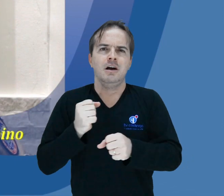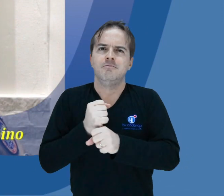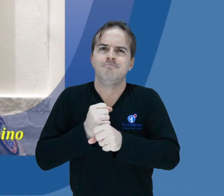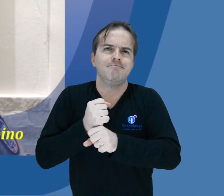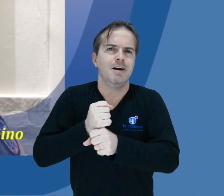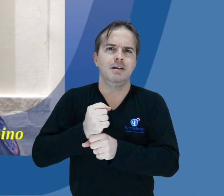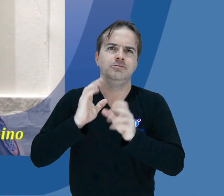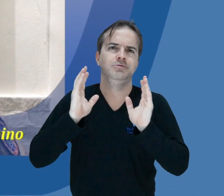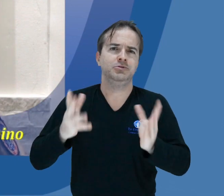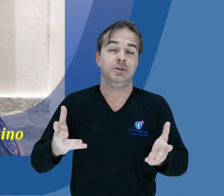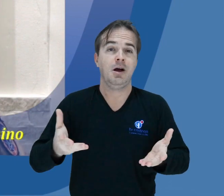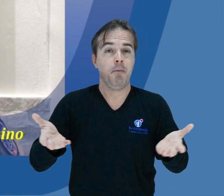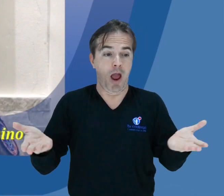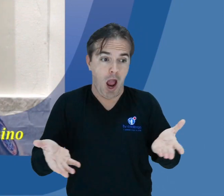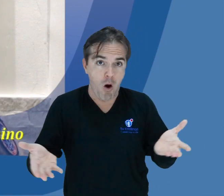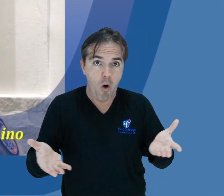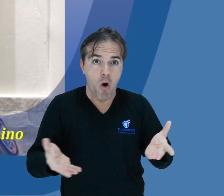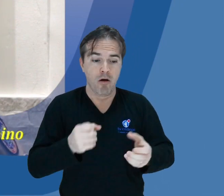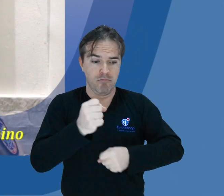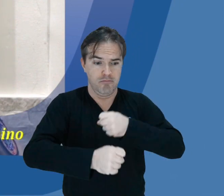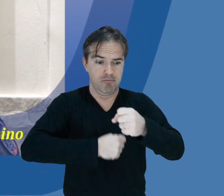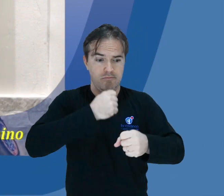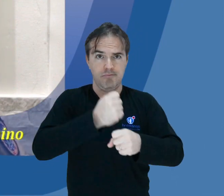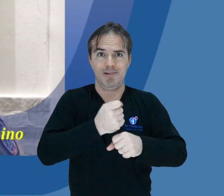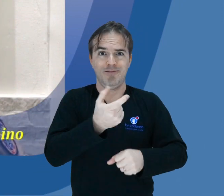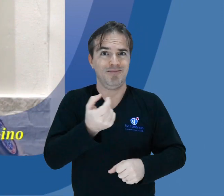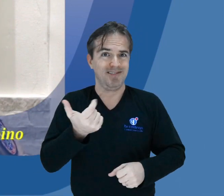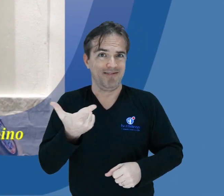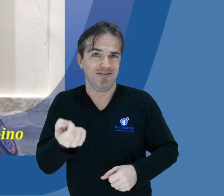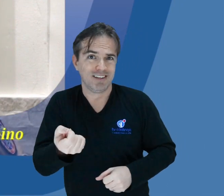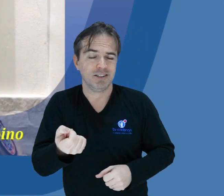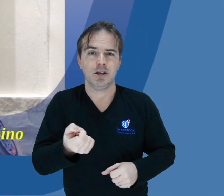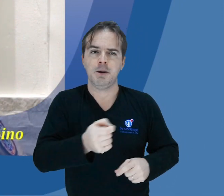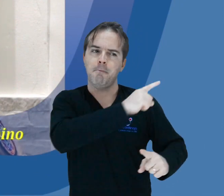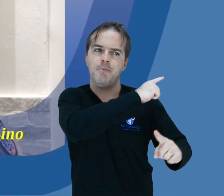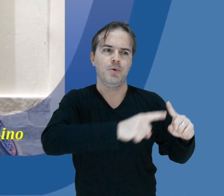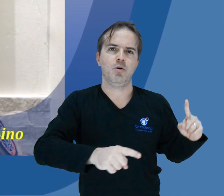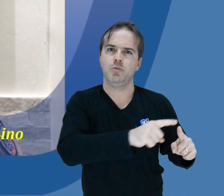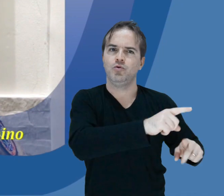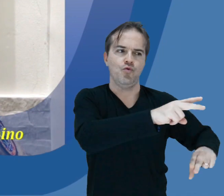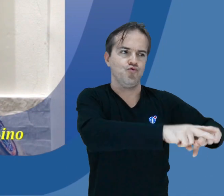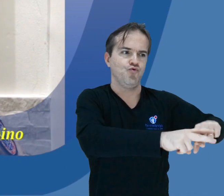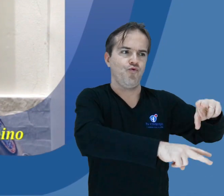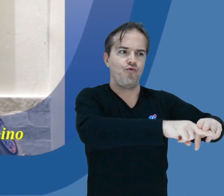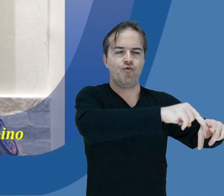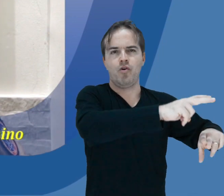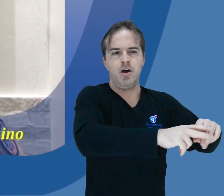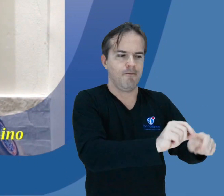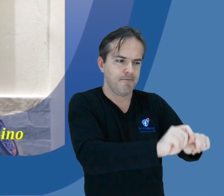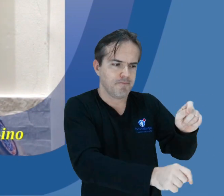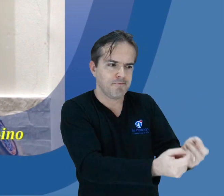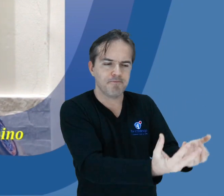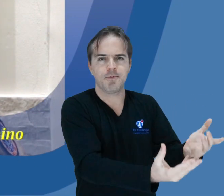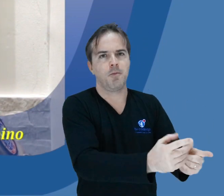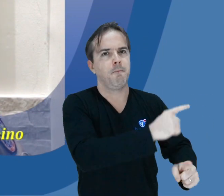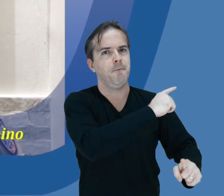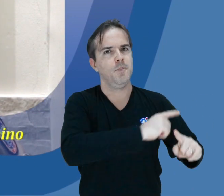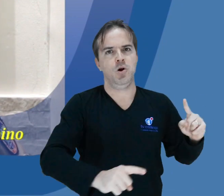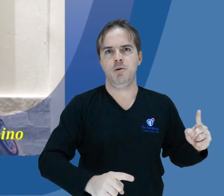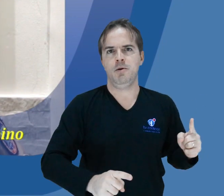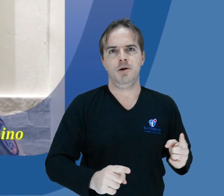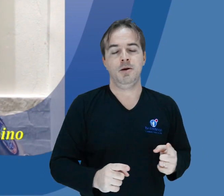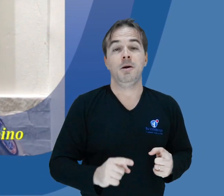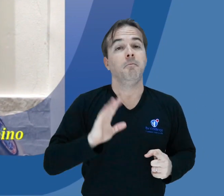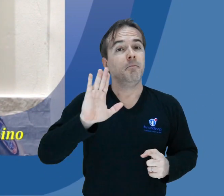neste ano não é permitido, ou seja, é proibido acender fogueiras, tá ok? Esperamos que